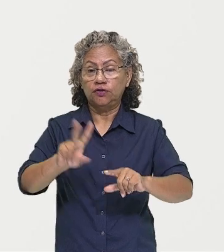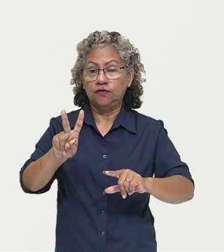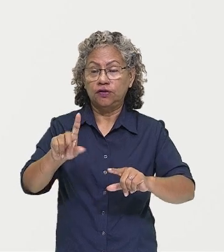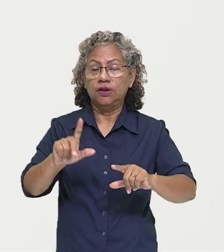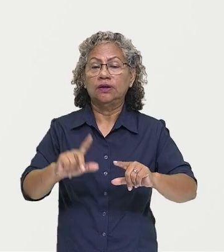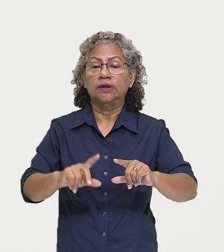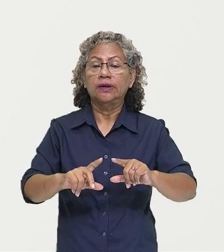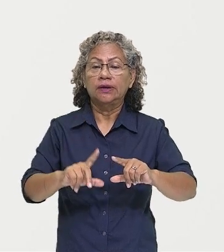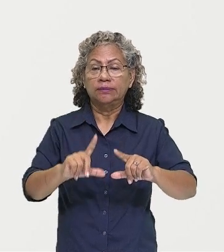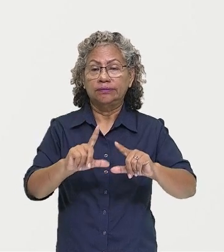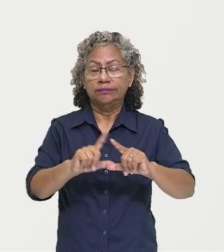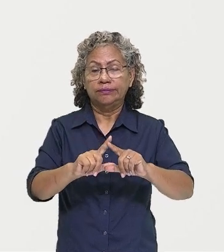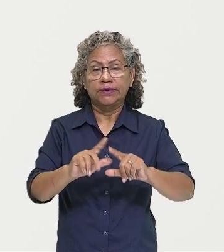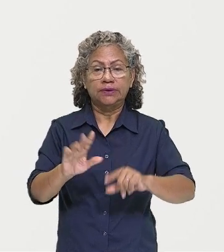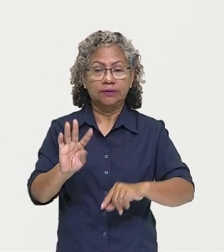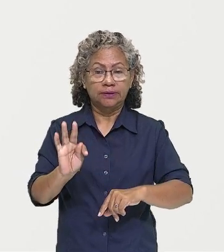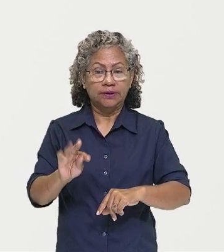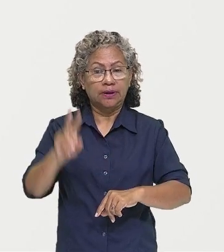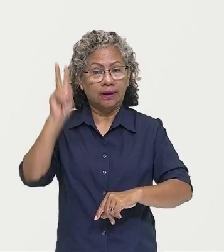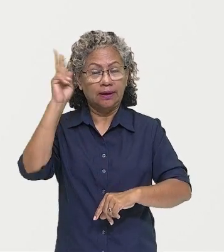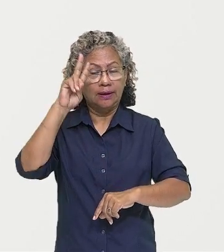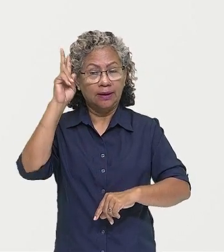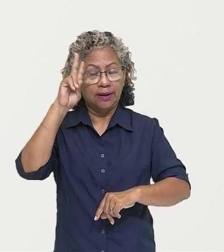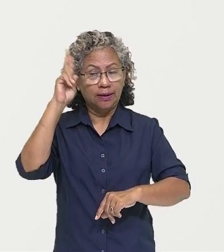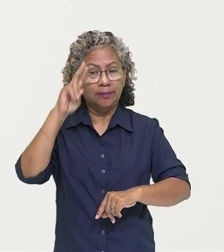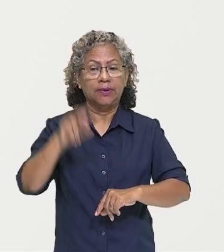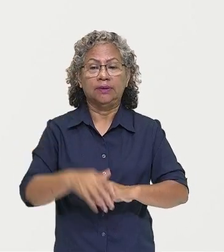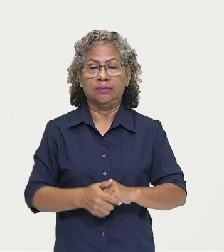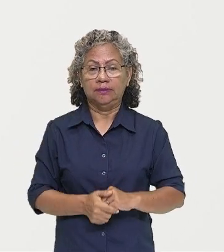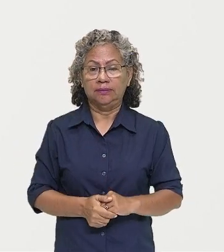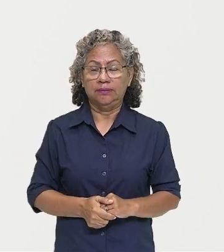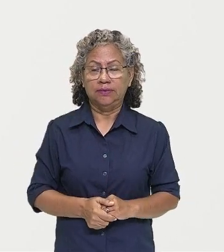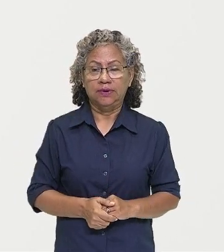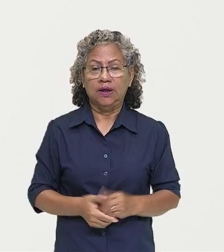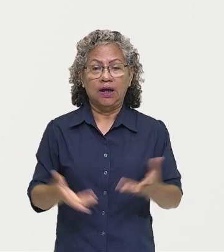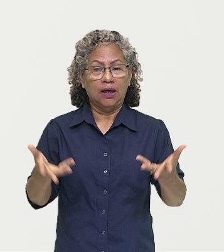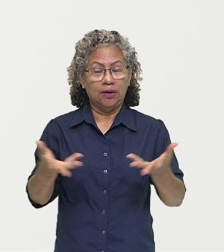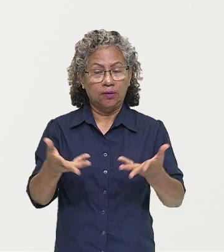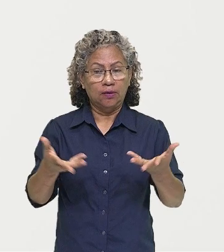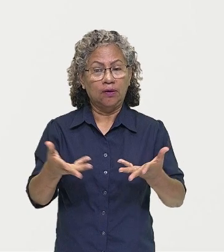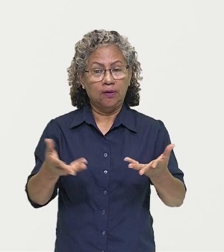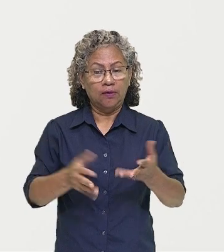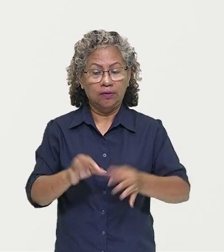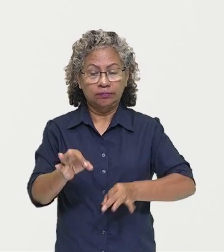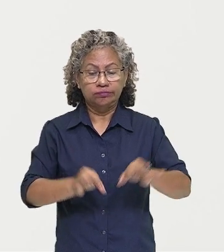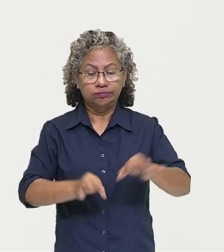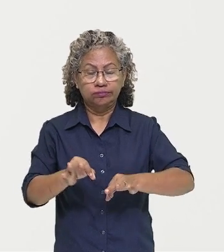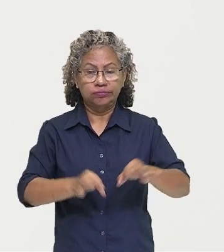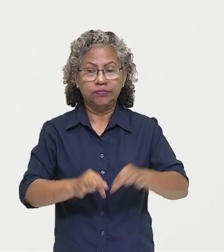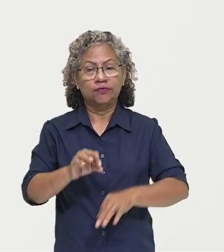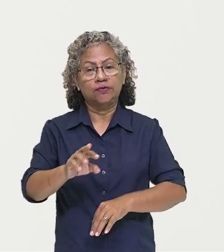inicial. Lembrando esta definição, eu poderei fazer a questão. Olha lá.